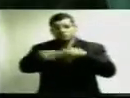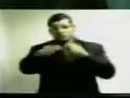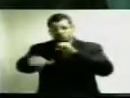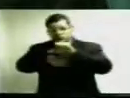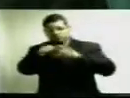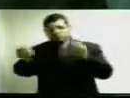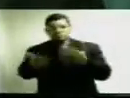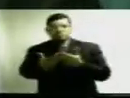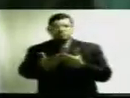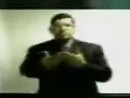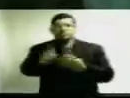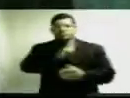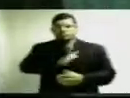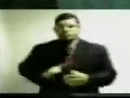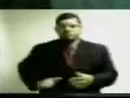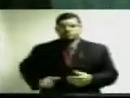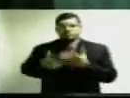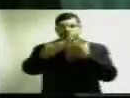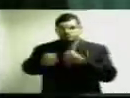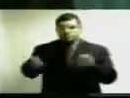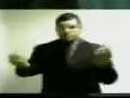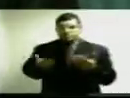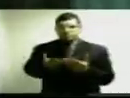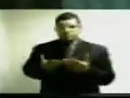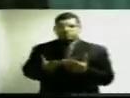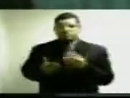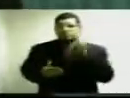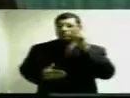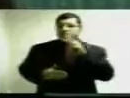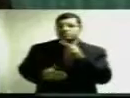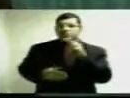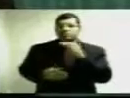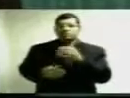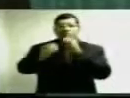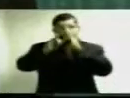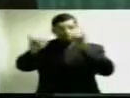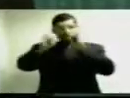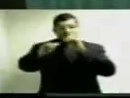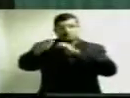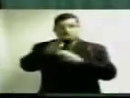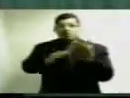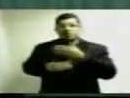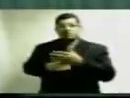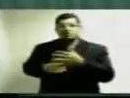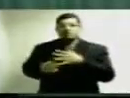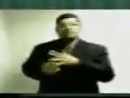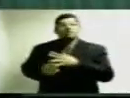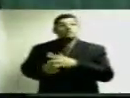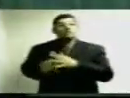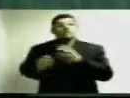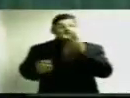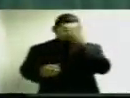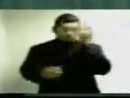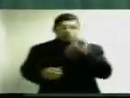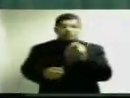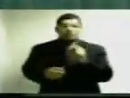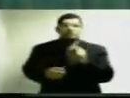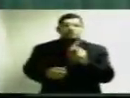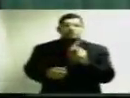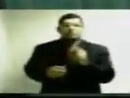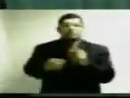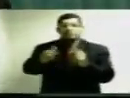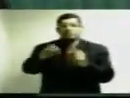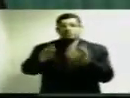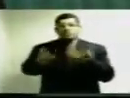de circulação que o governador afirma, olha, que avisou o empresário que ele estaria sendo seria alvo